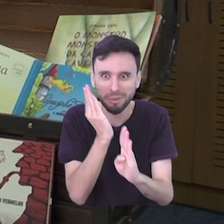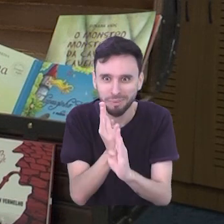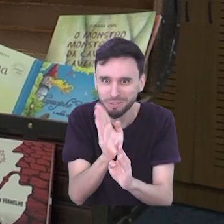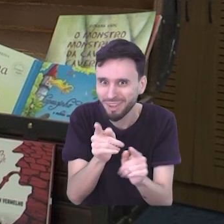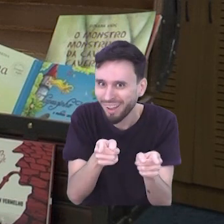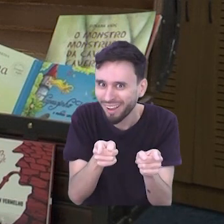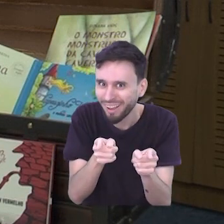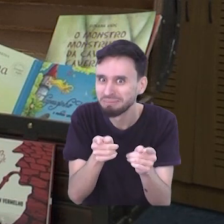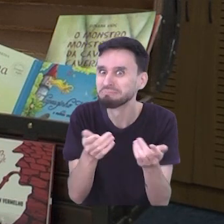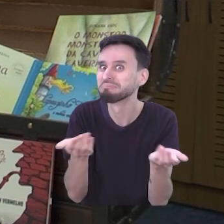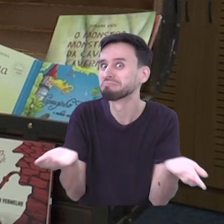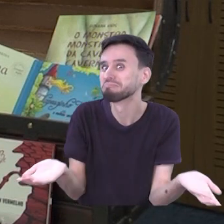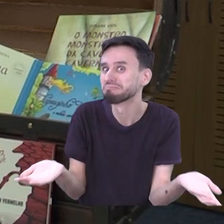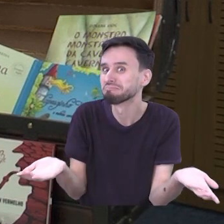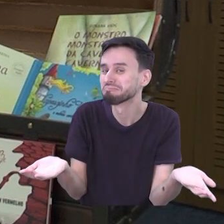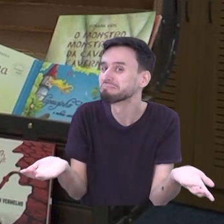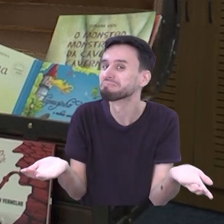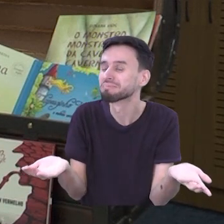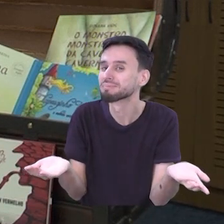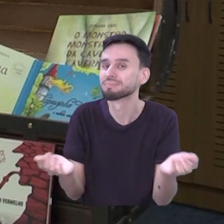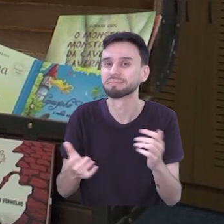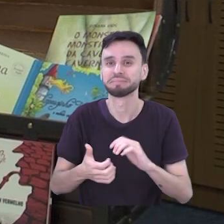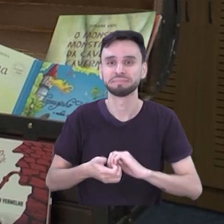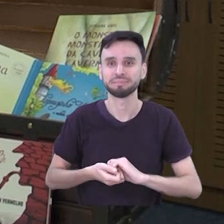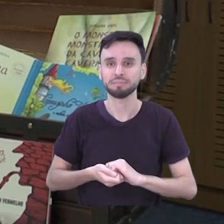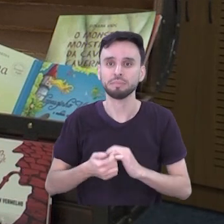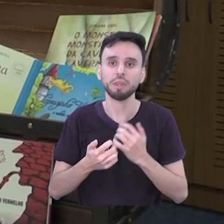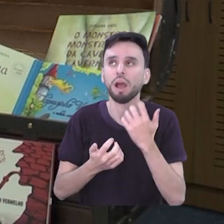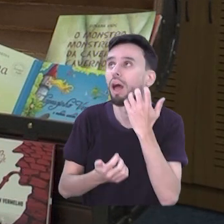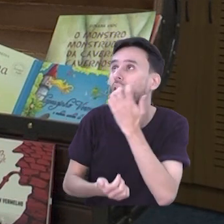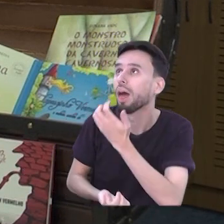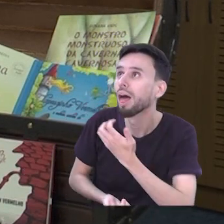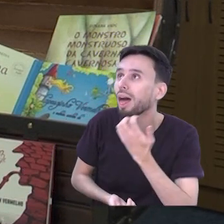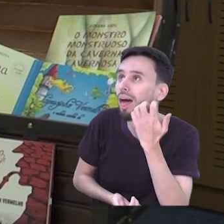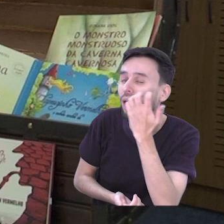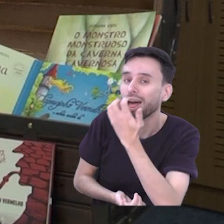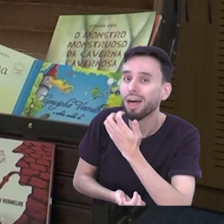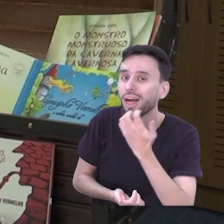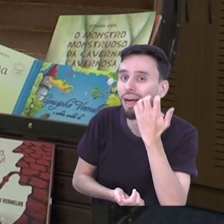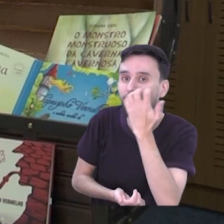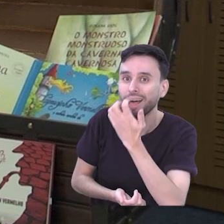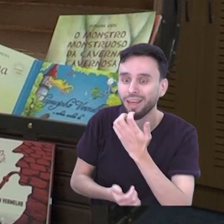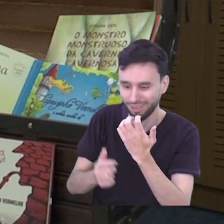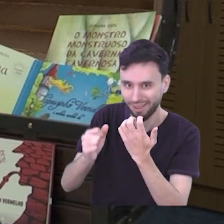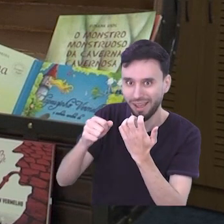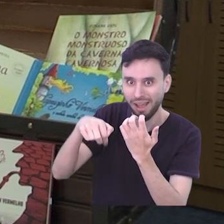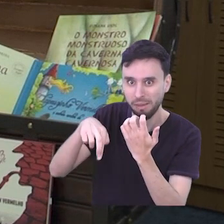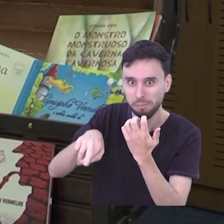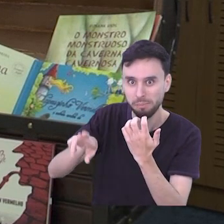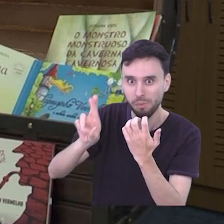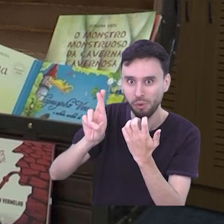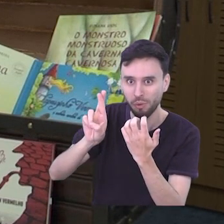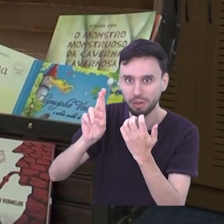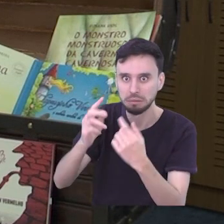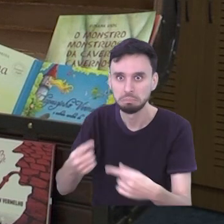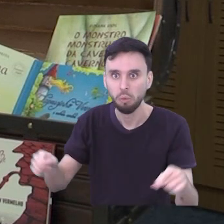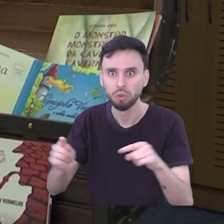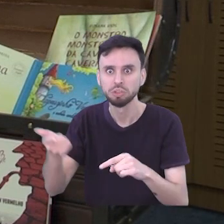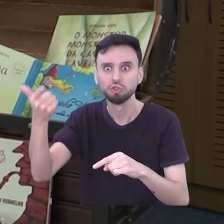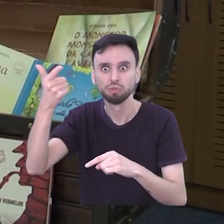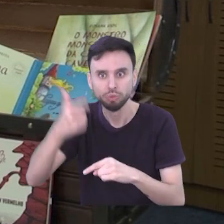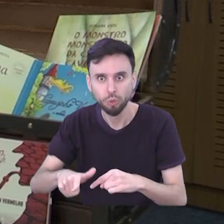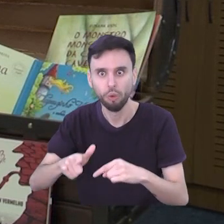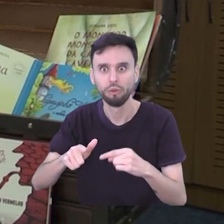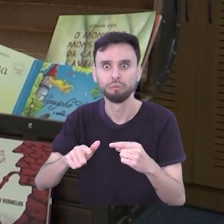Vocês já descobriram, né? Ah, então a gente falou sobre apaixonado, sobre declarar o amor, e agora na música mais